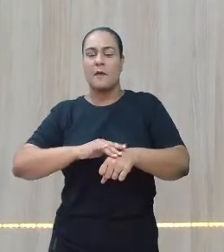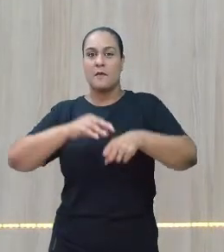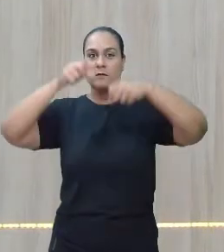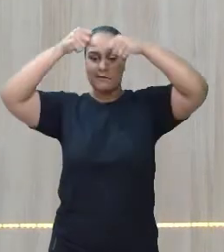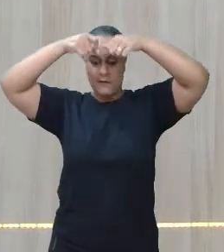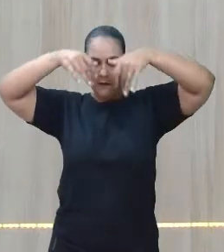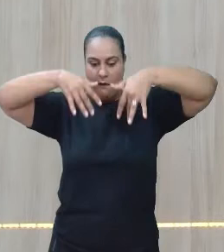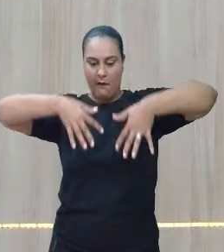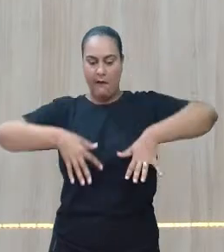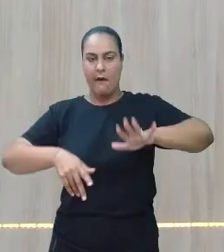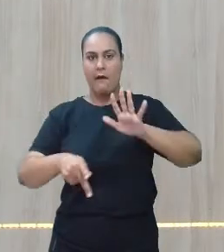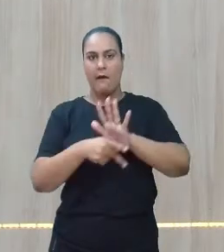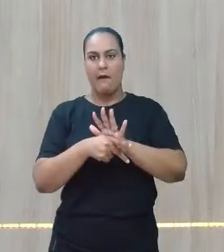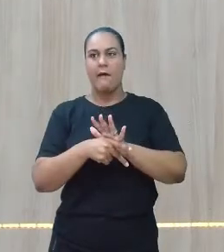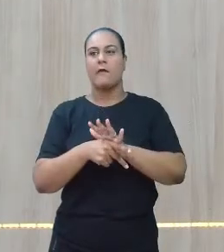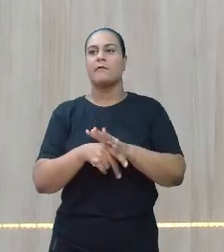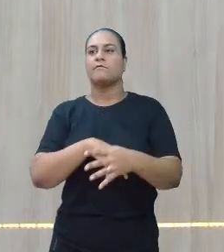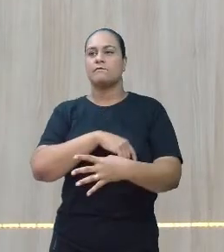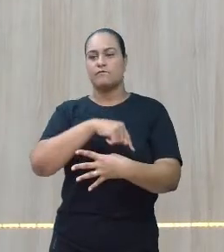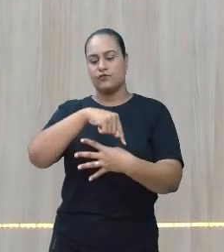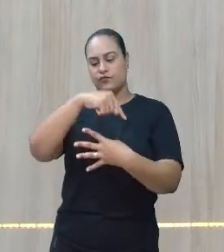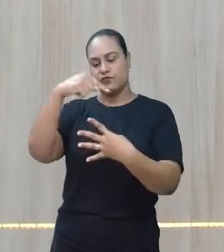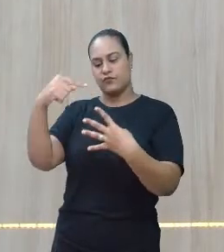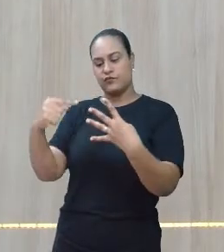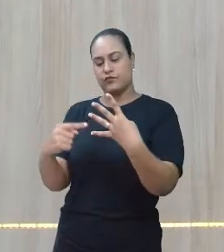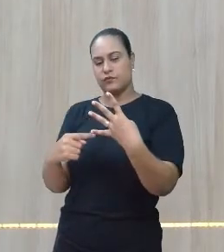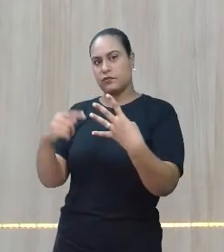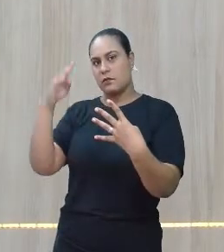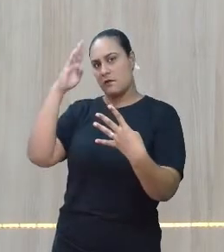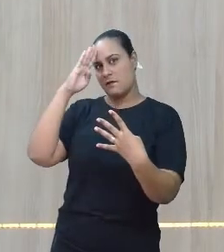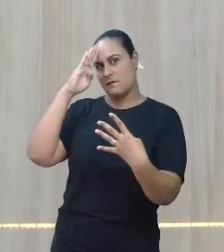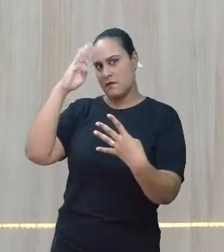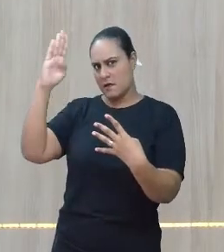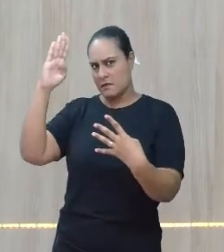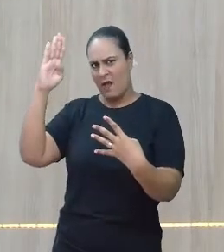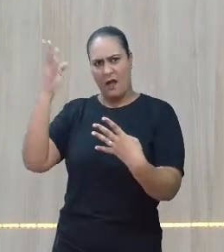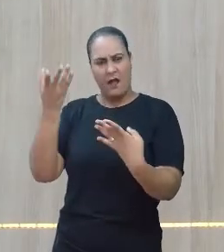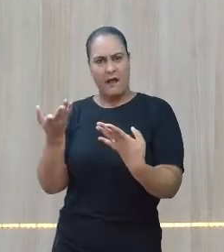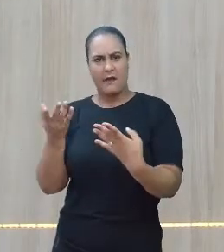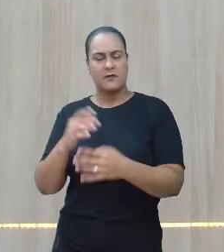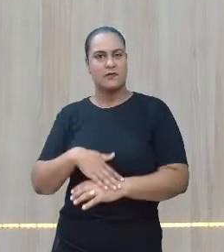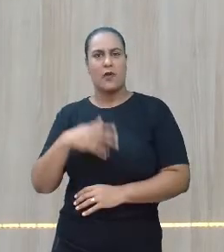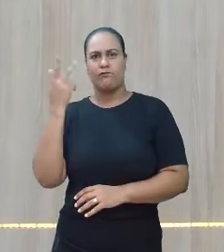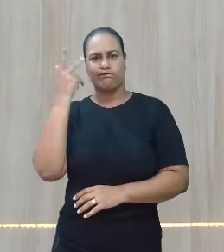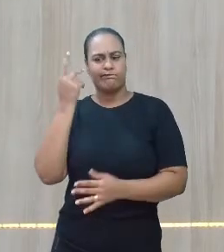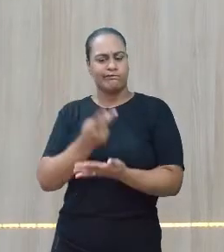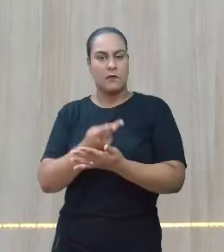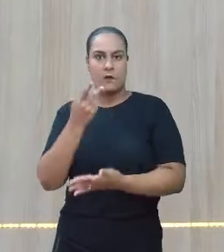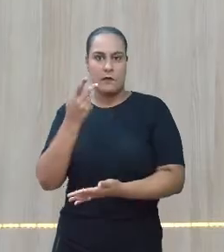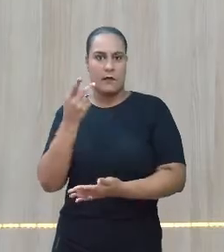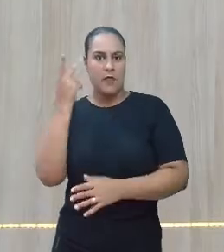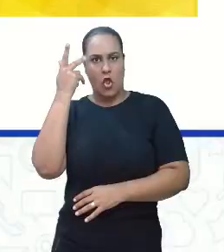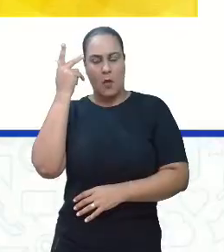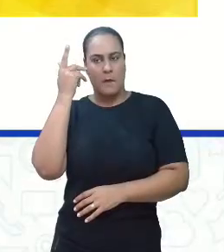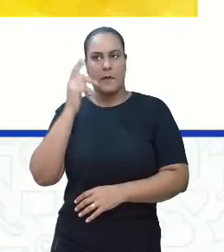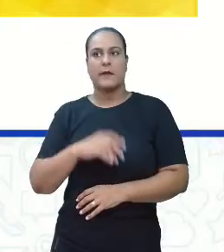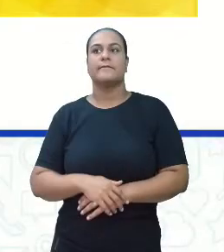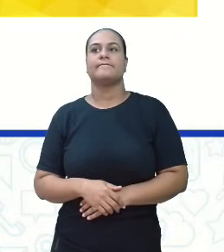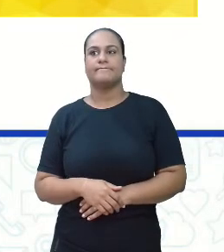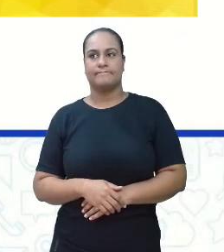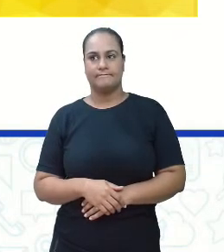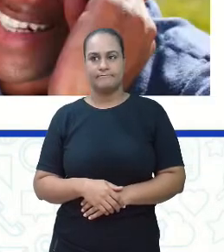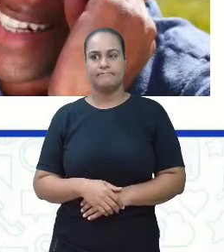alguns que nós consideramos assim os principais, os mais corriqueiros, os que mais acometem, né, esse